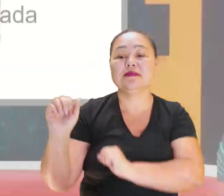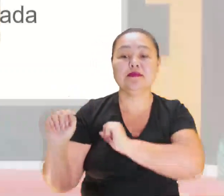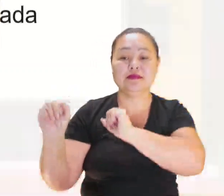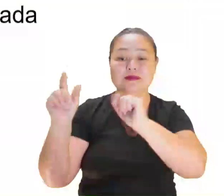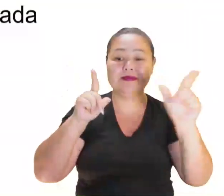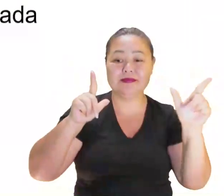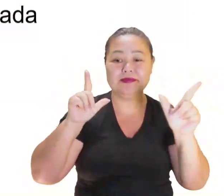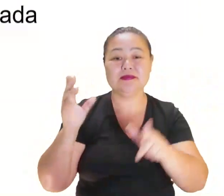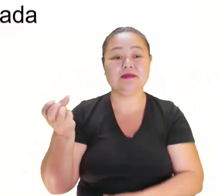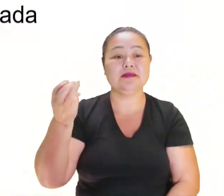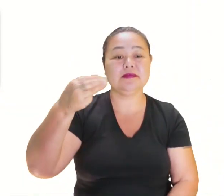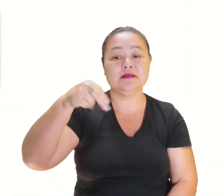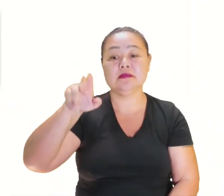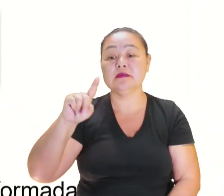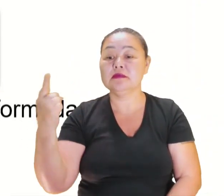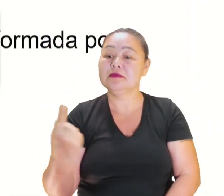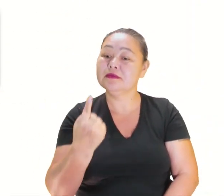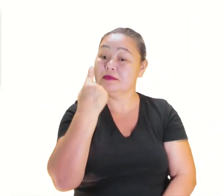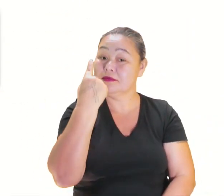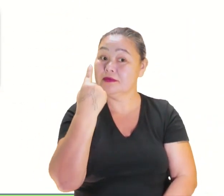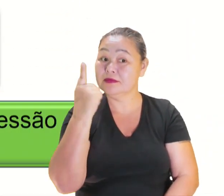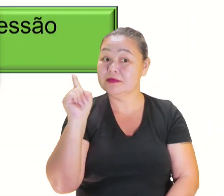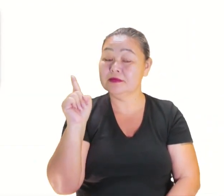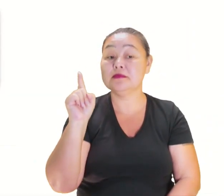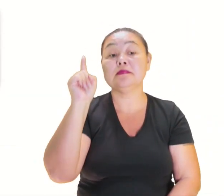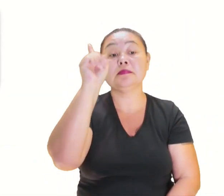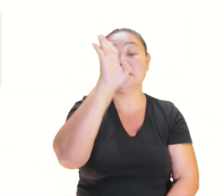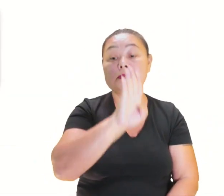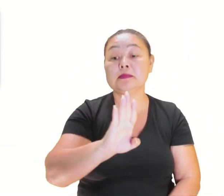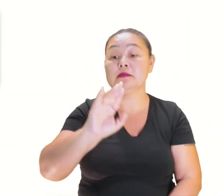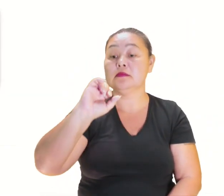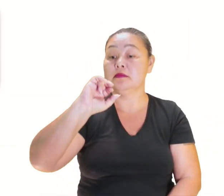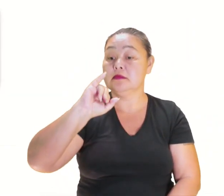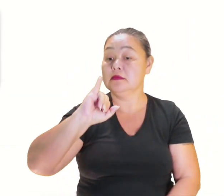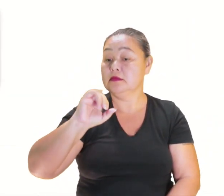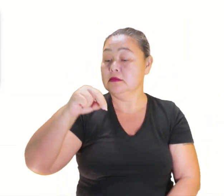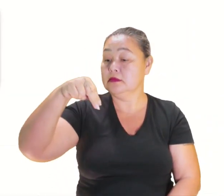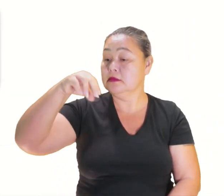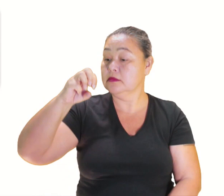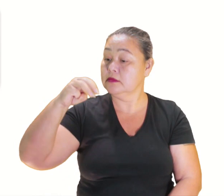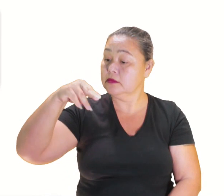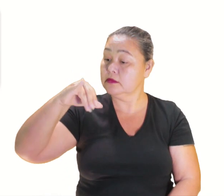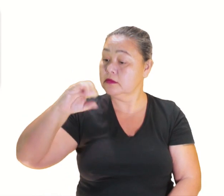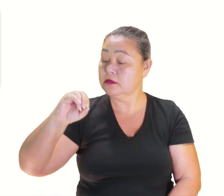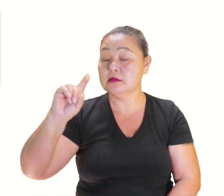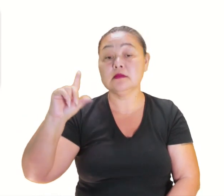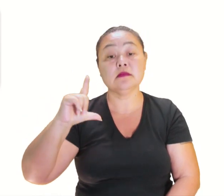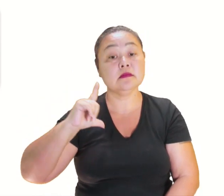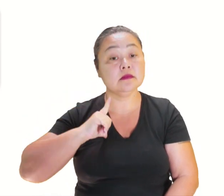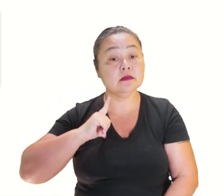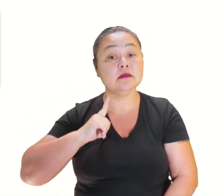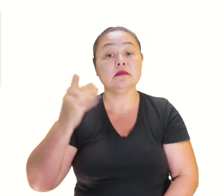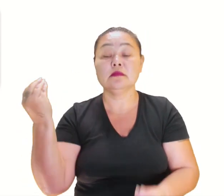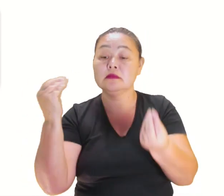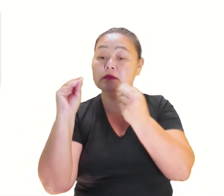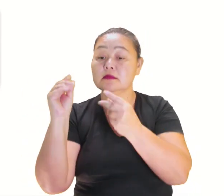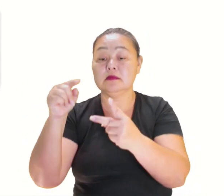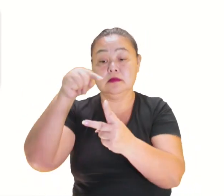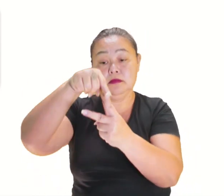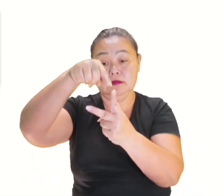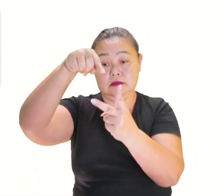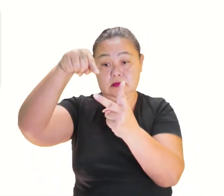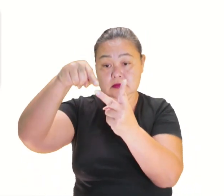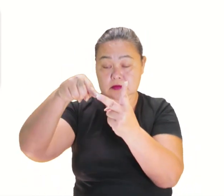telinha. Monômio, um único termo. Então, vamos agora ao binômio. Binômio são expressões algébricas formadas